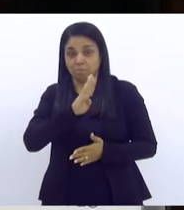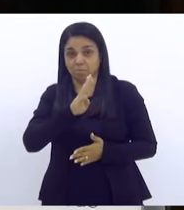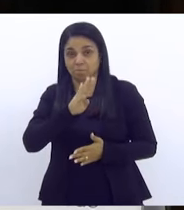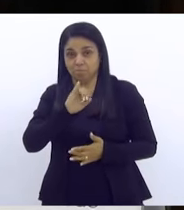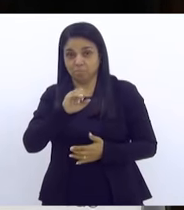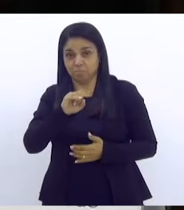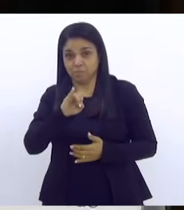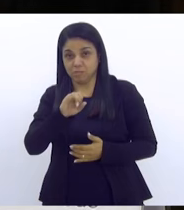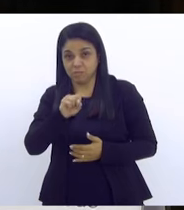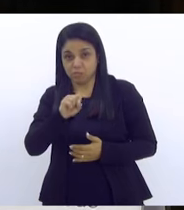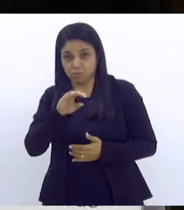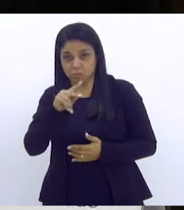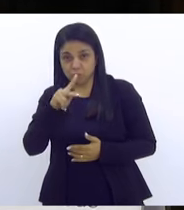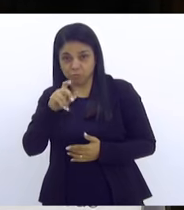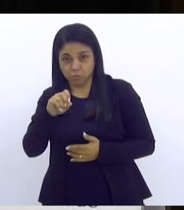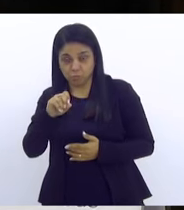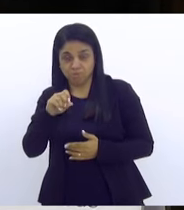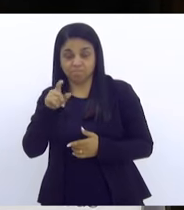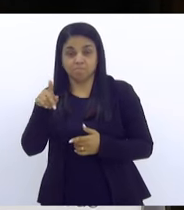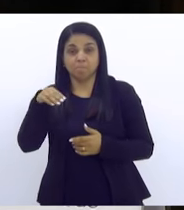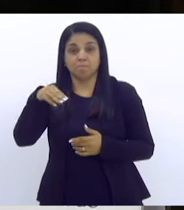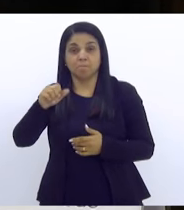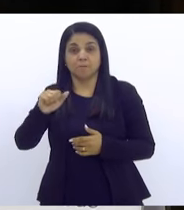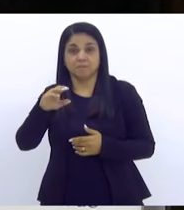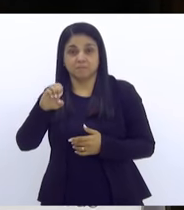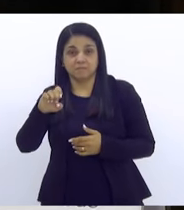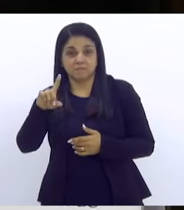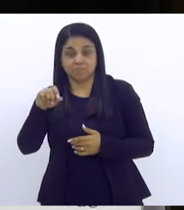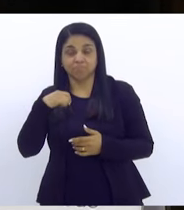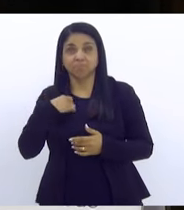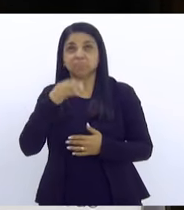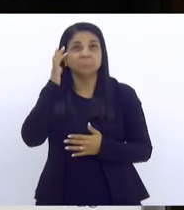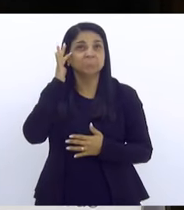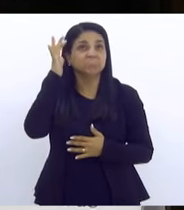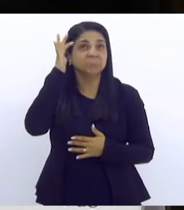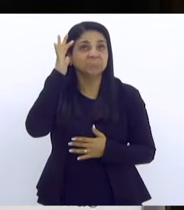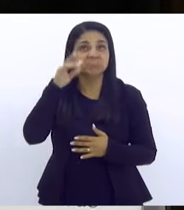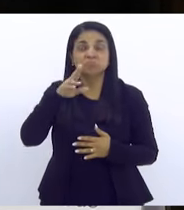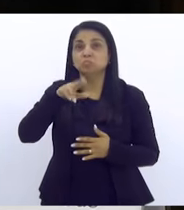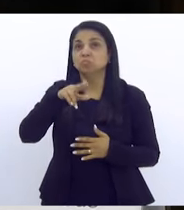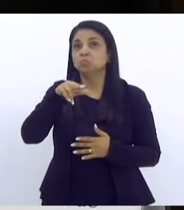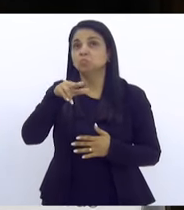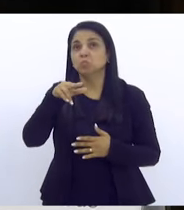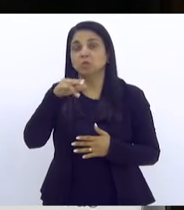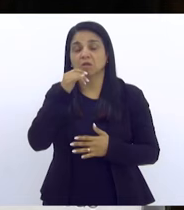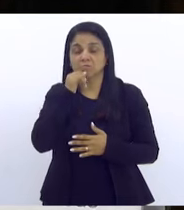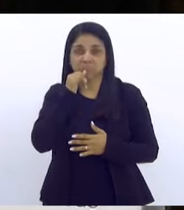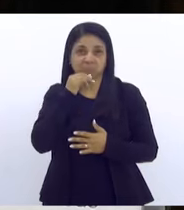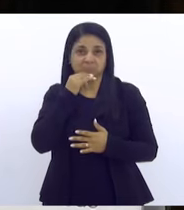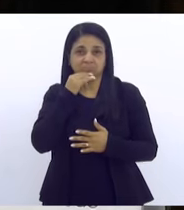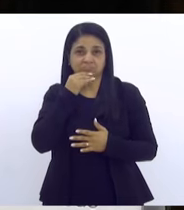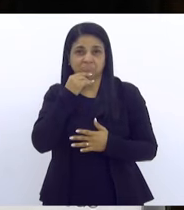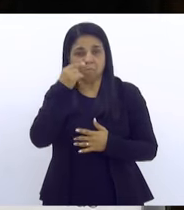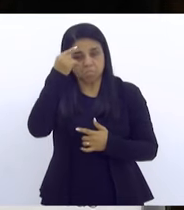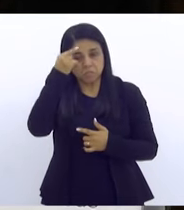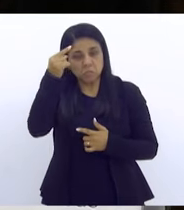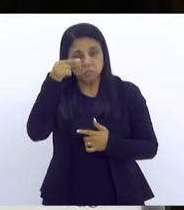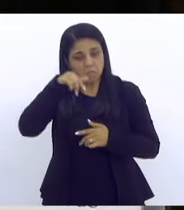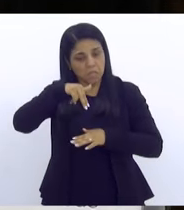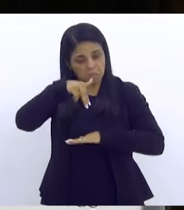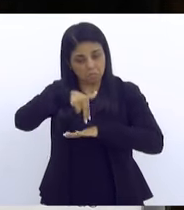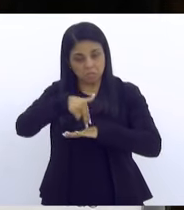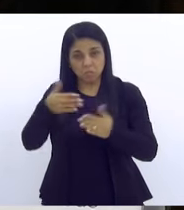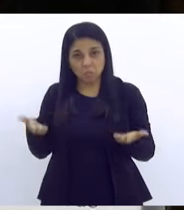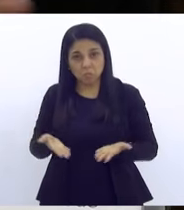hoje. Nunca imaginávamos que um dia, por exemplo, poderíamos estar aqui